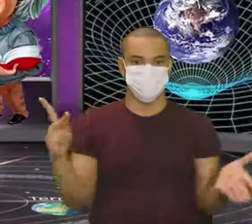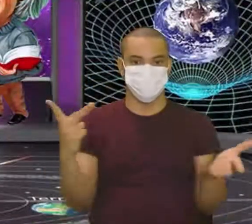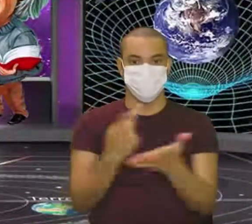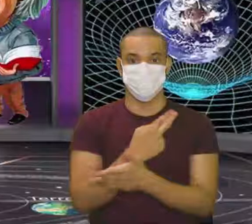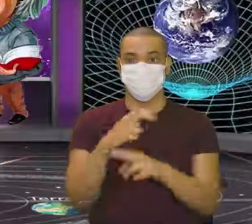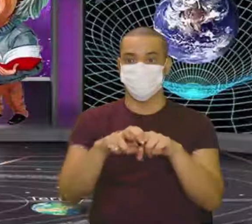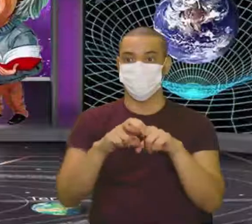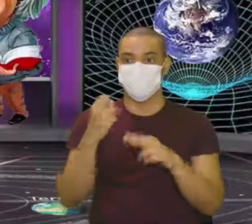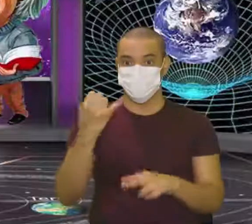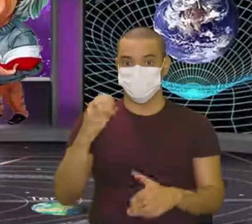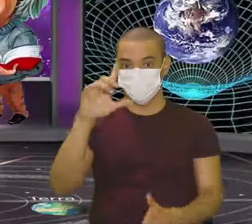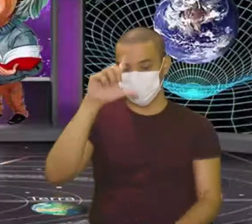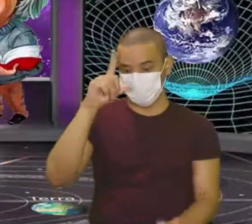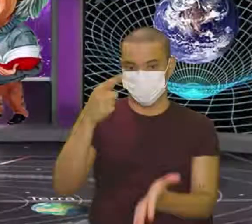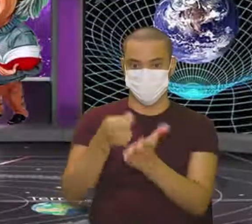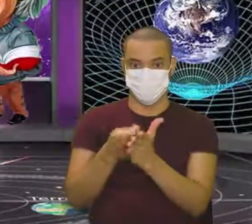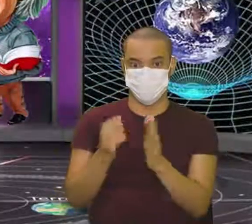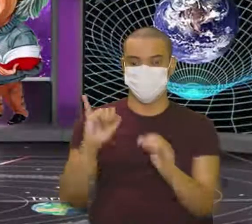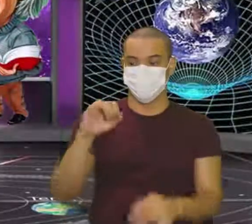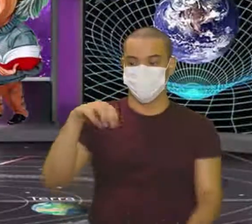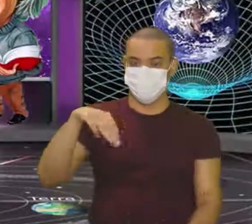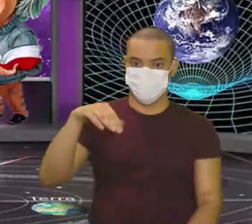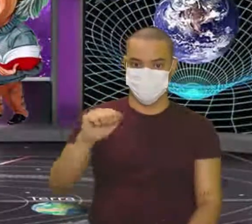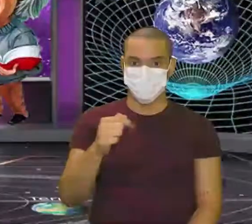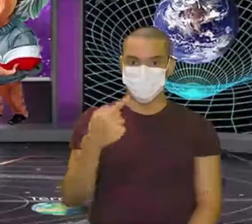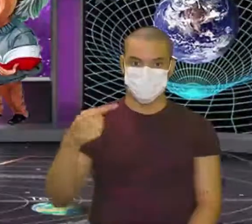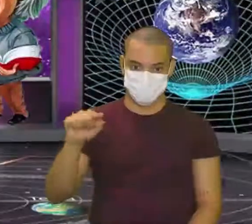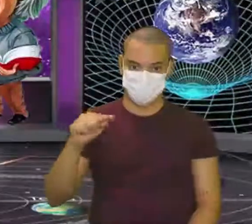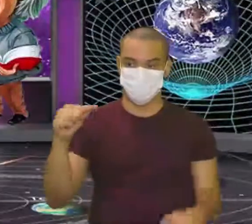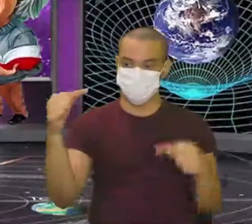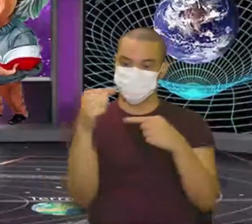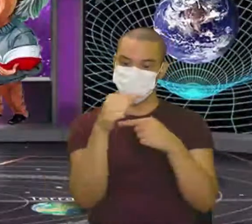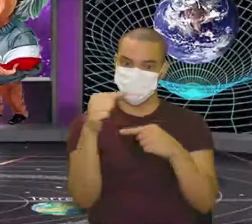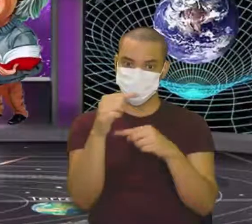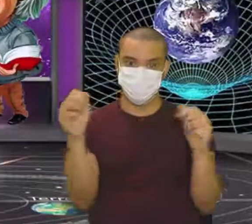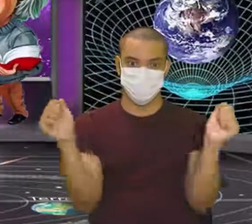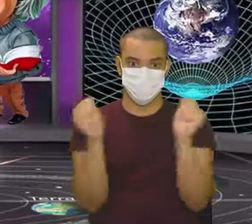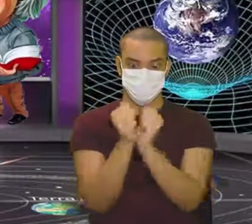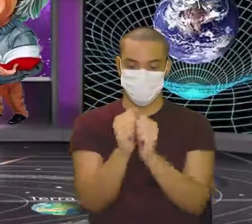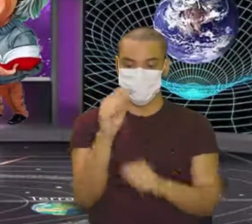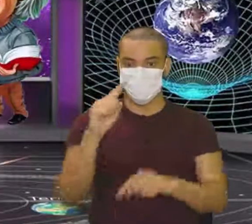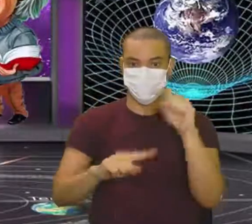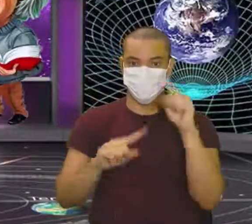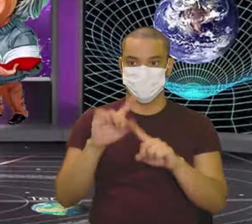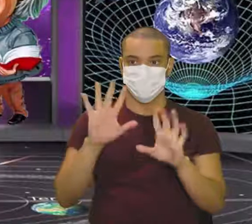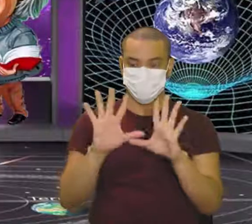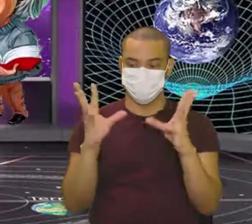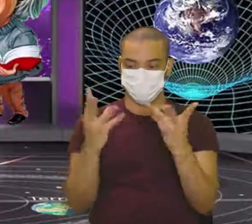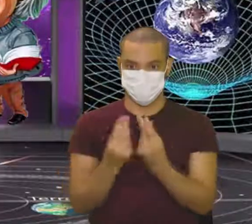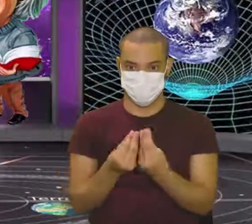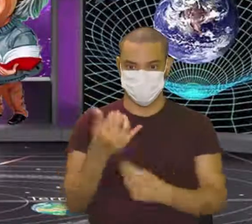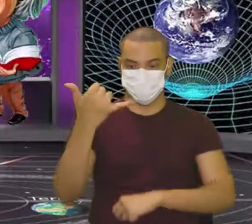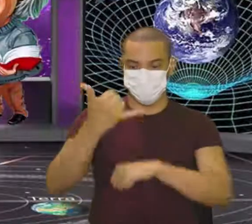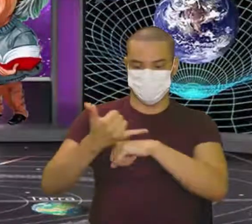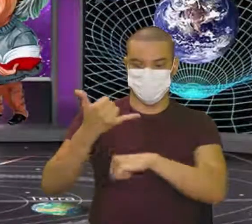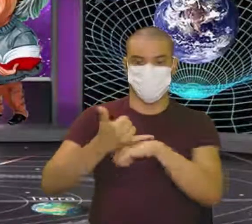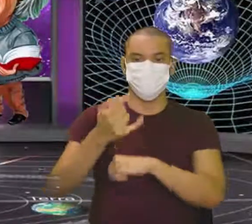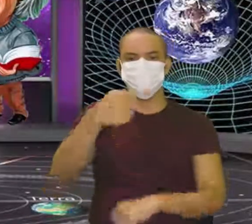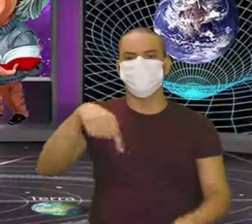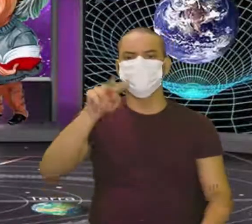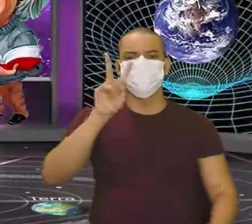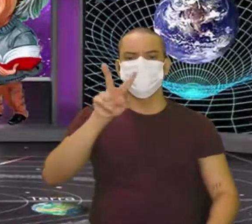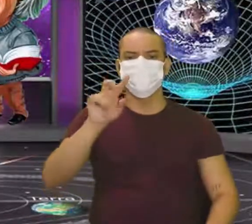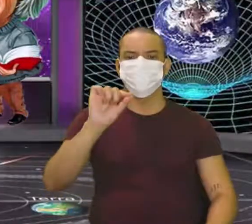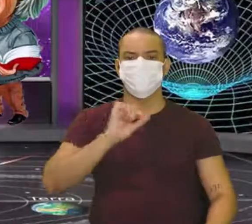pego um ímã, tá ali como vocês viram, o polo norte e o polo sul, e coloco perto de uma substância ferromagnética, vocês viram que